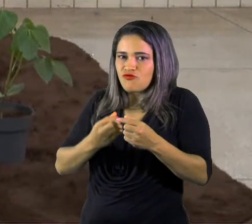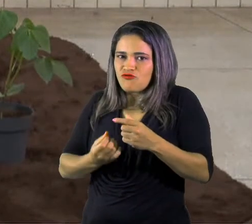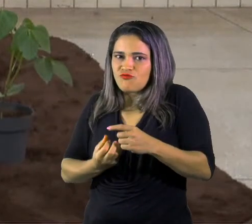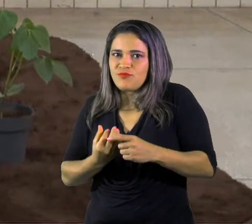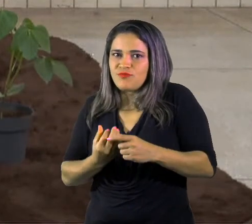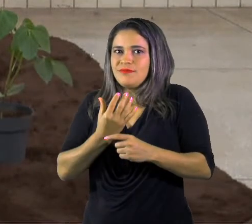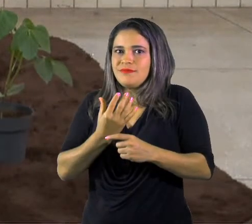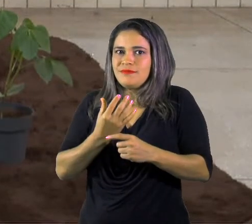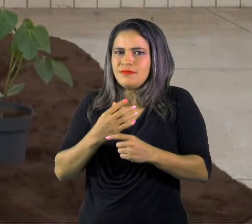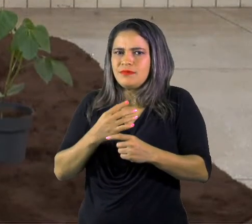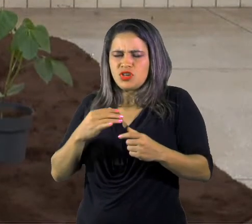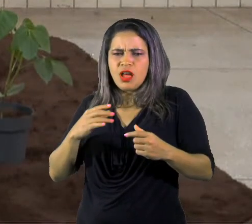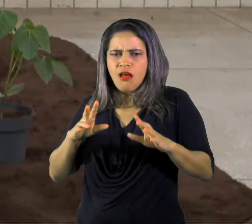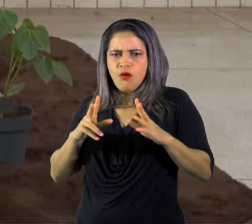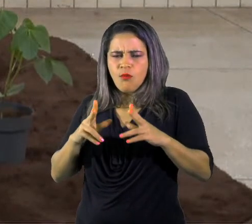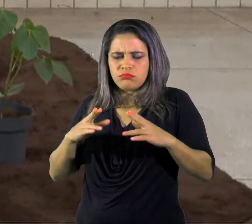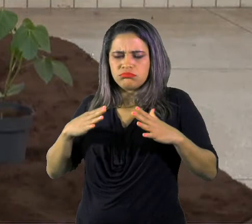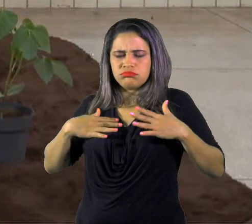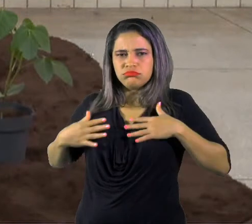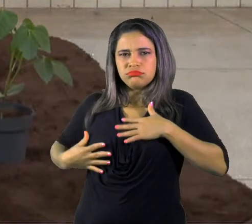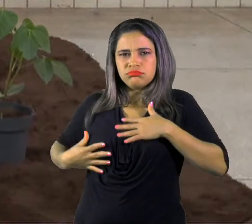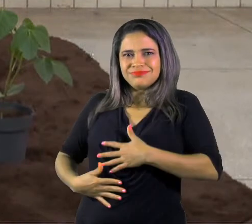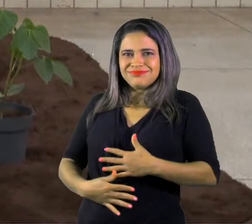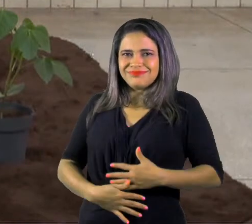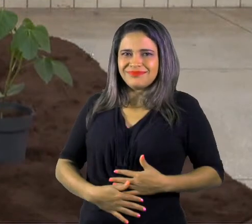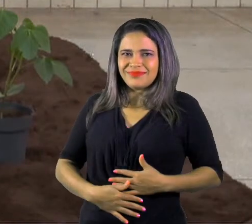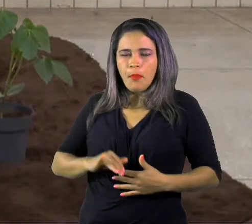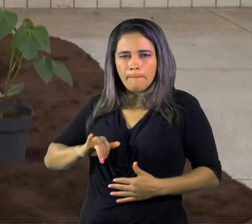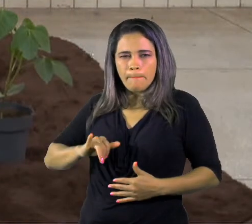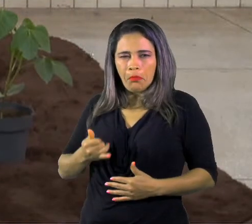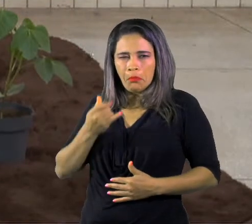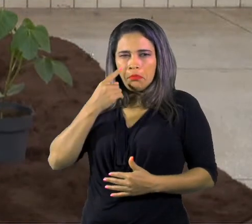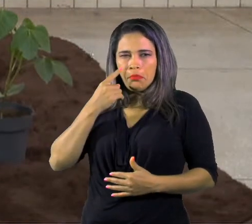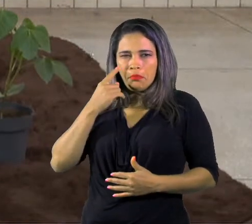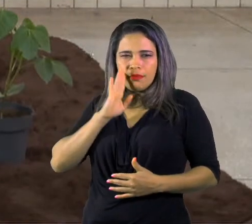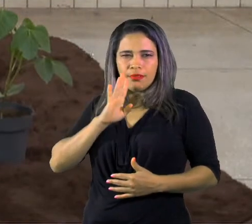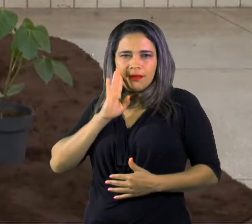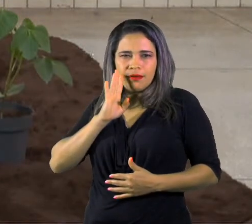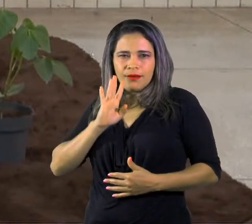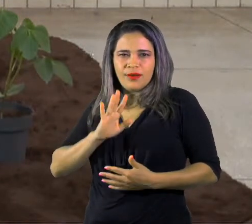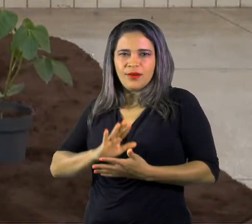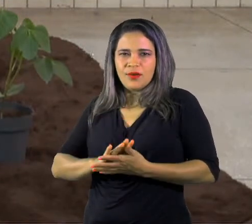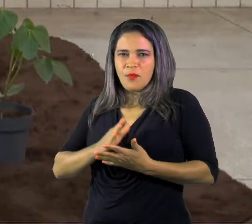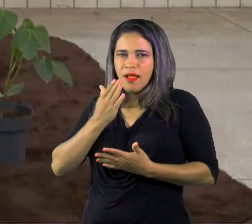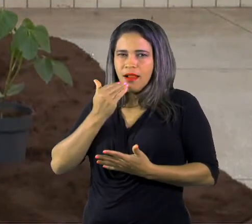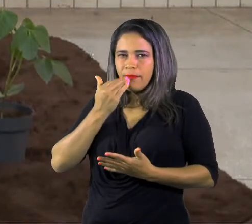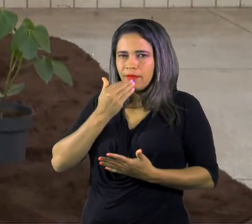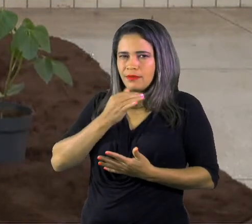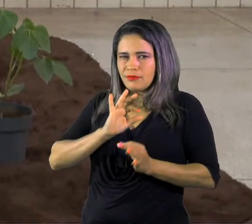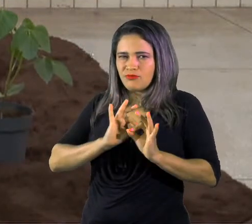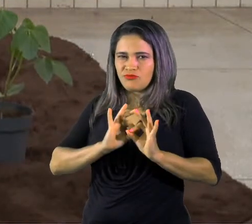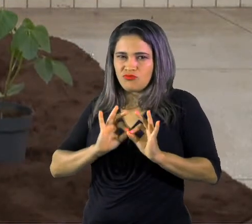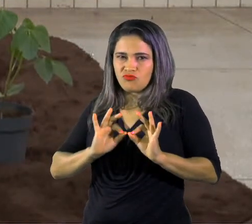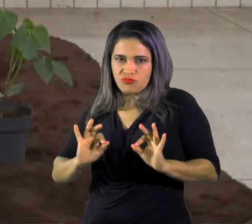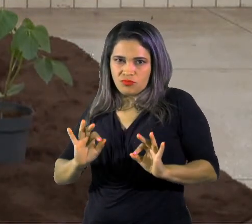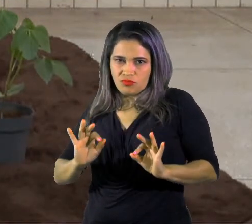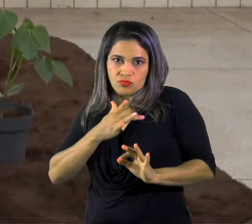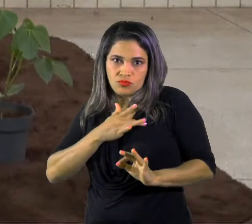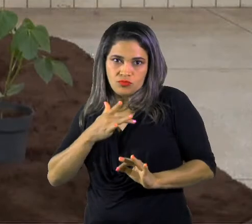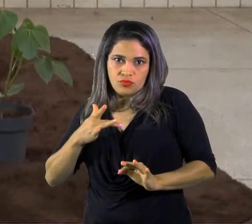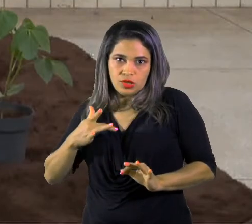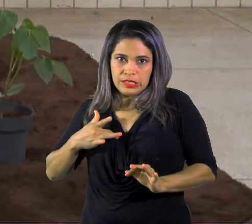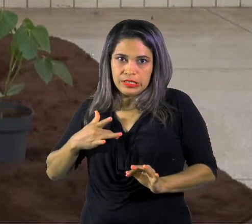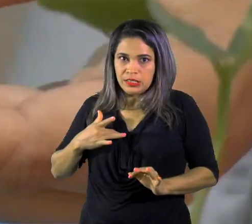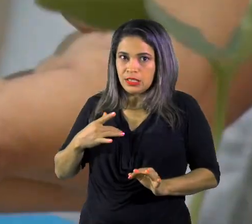assim como o nosso corpo. E aí já é uma oportunidade muito legal para a gente falar sobre uma alimentação saudável, uma alimentação